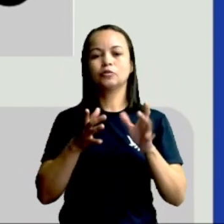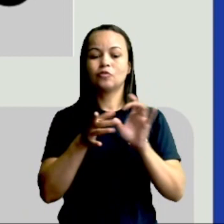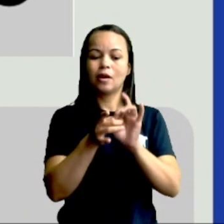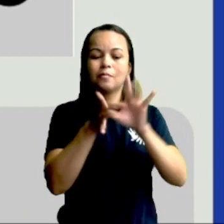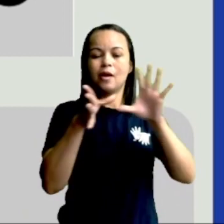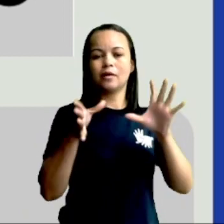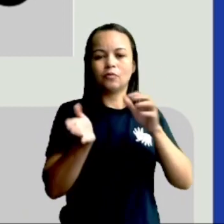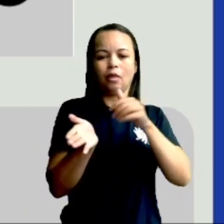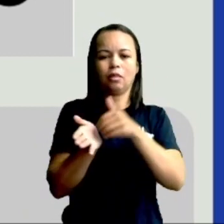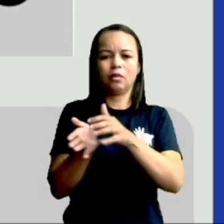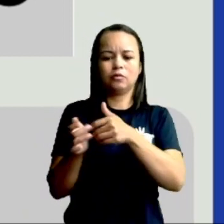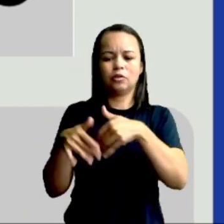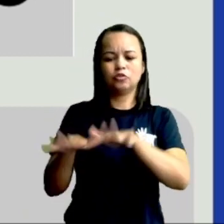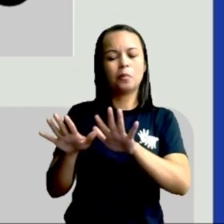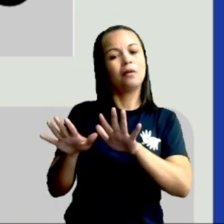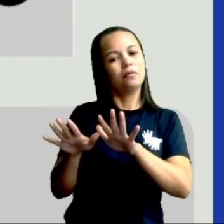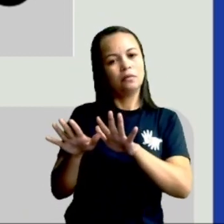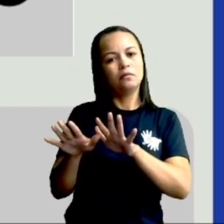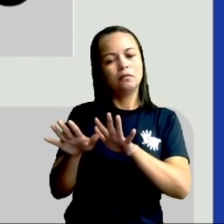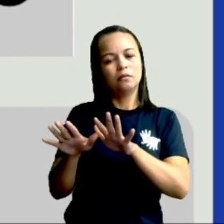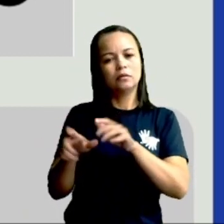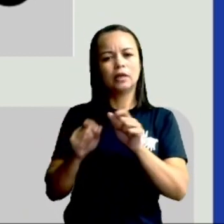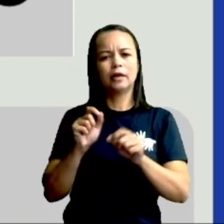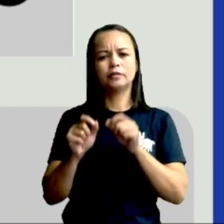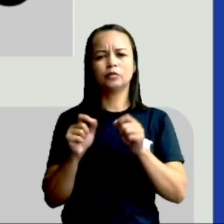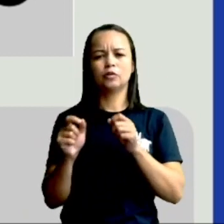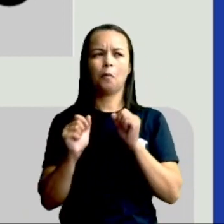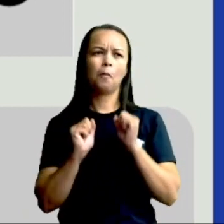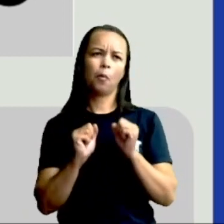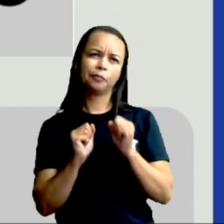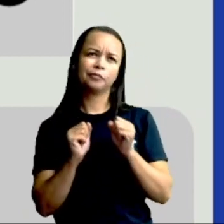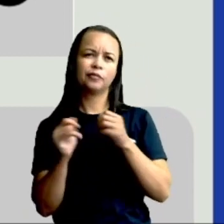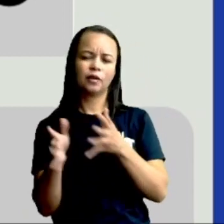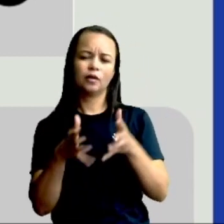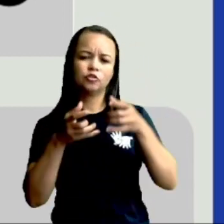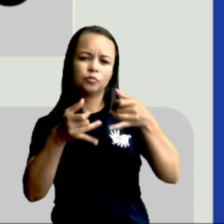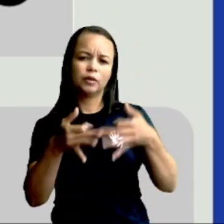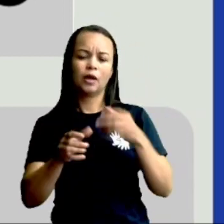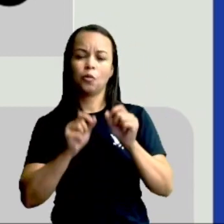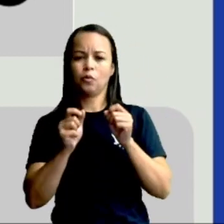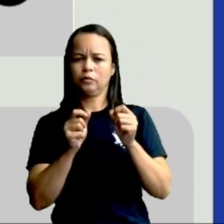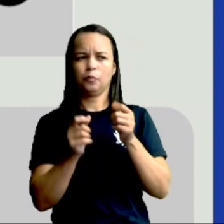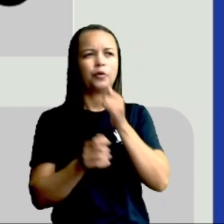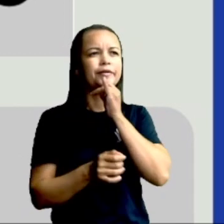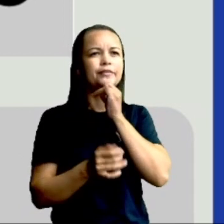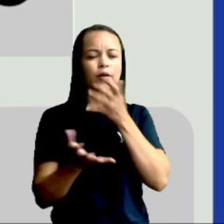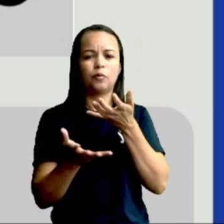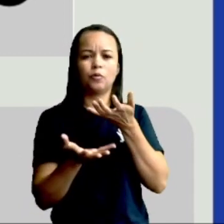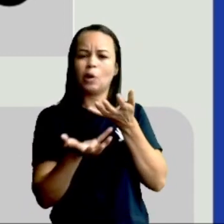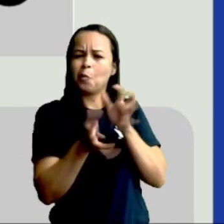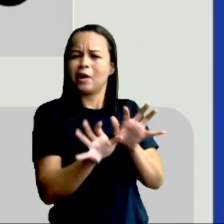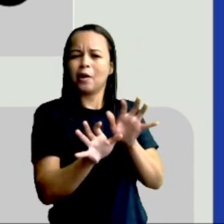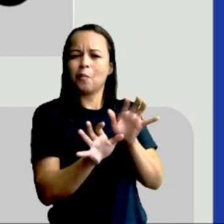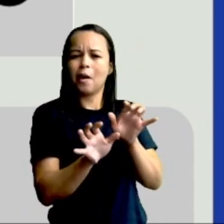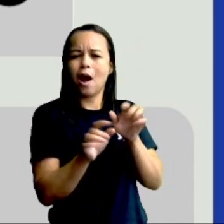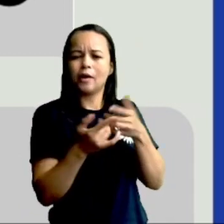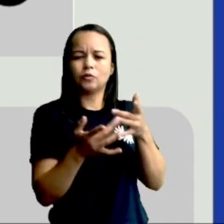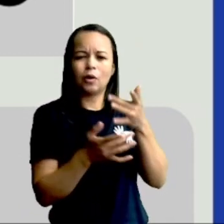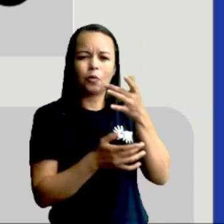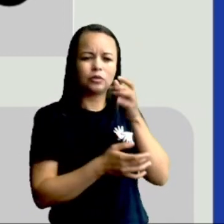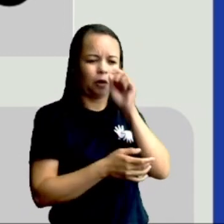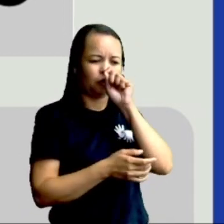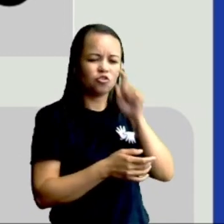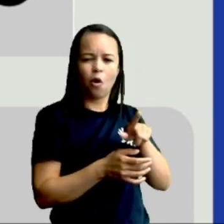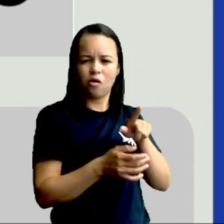foram dispensados. A gente poderia até dizer, quando a gente não quer mais uma coisa que a gente joga fora. Foi isso